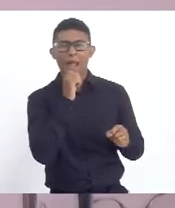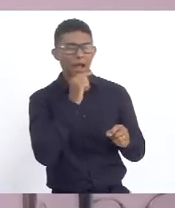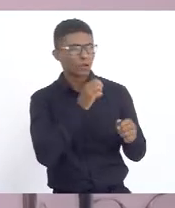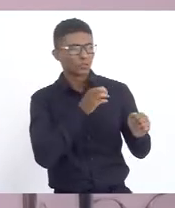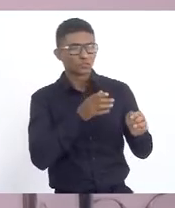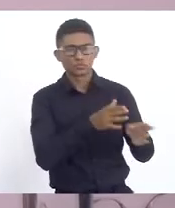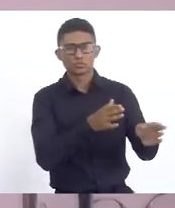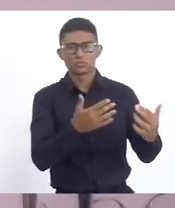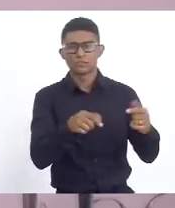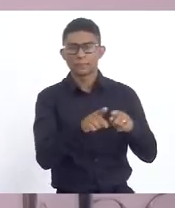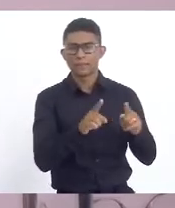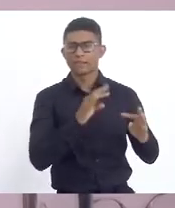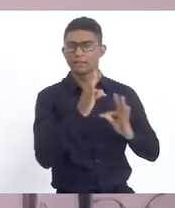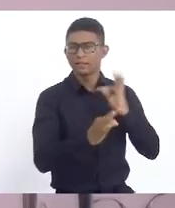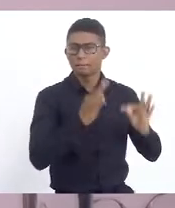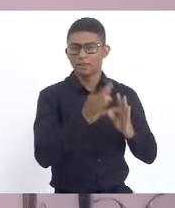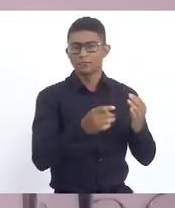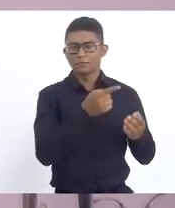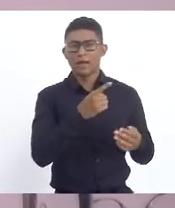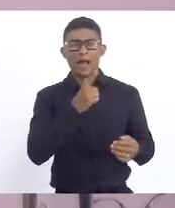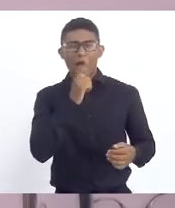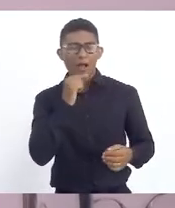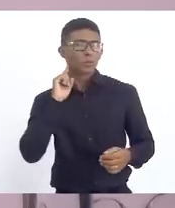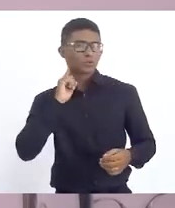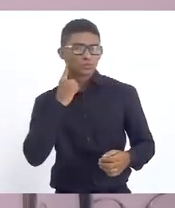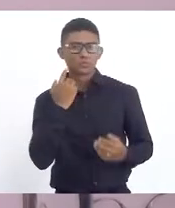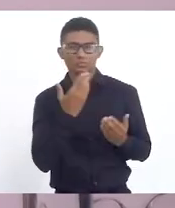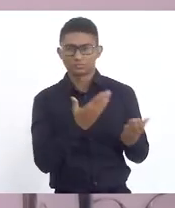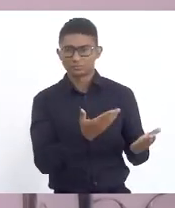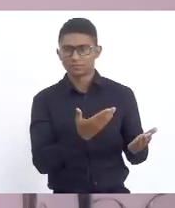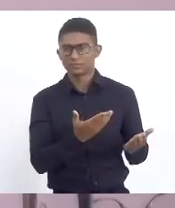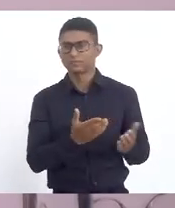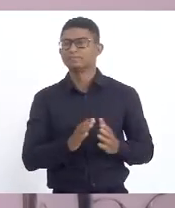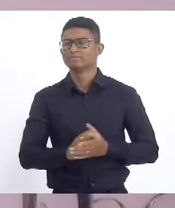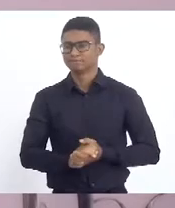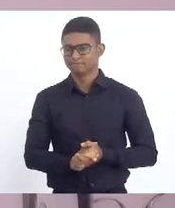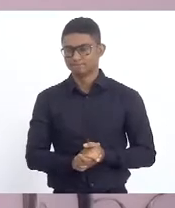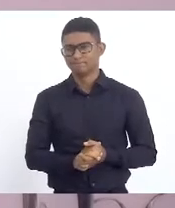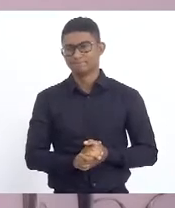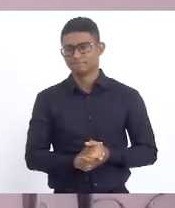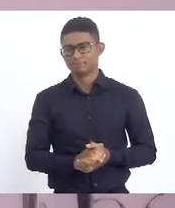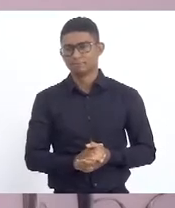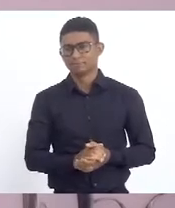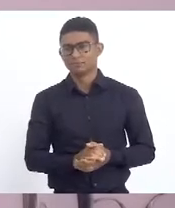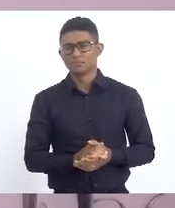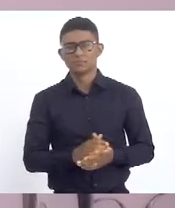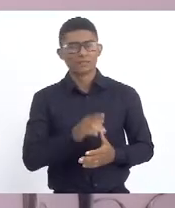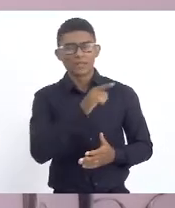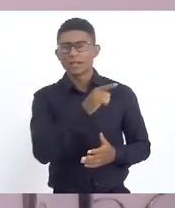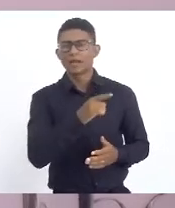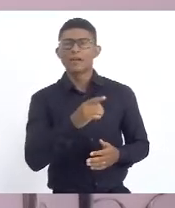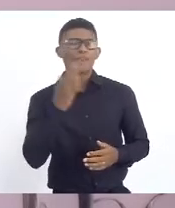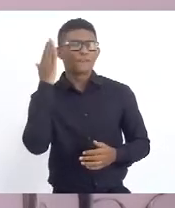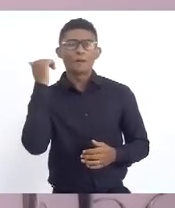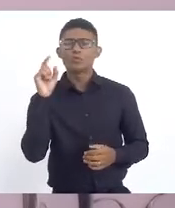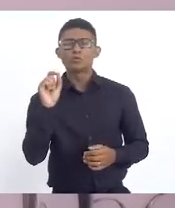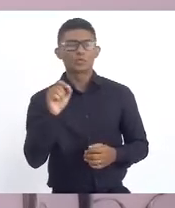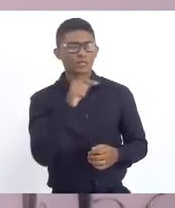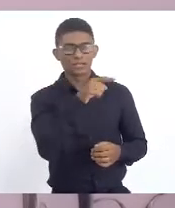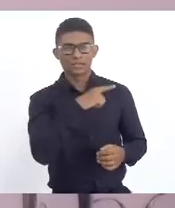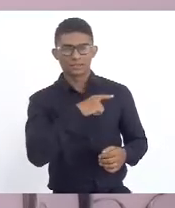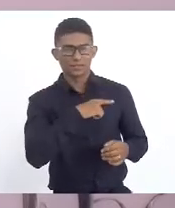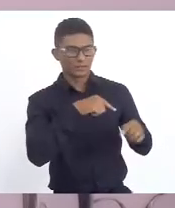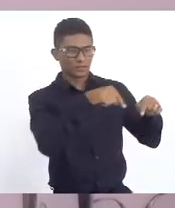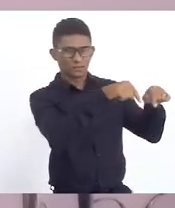captação e tratamento de esgoto à iniciativa privada. Os famosos 4 lotes, inclusive